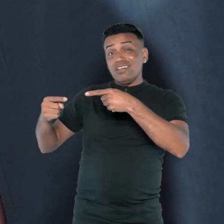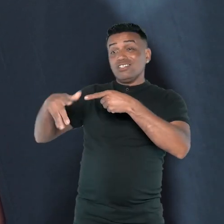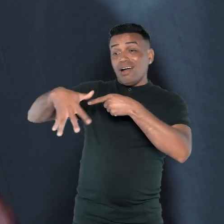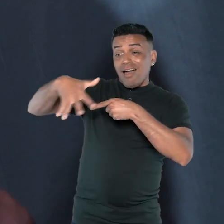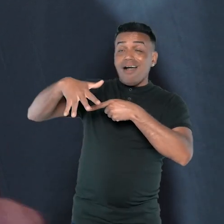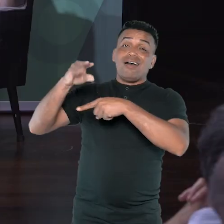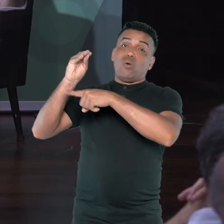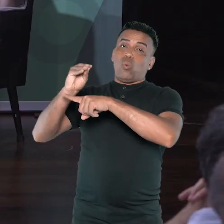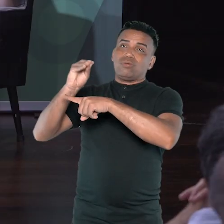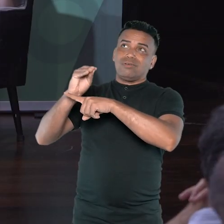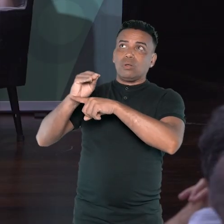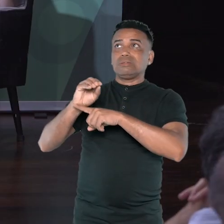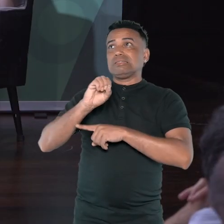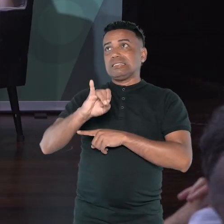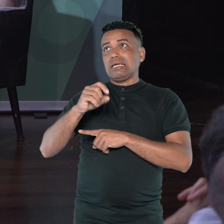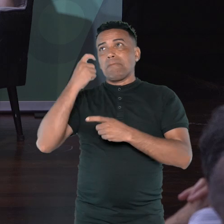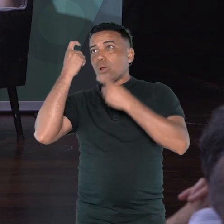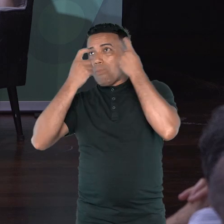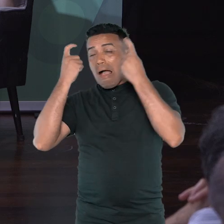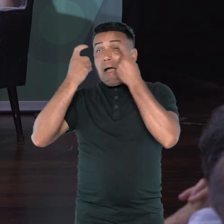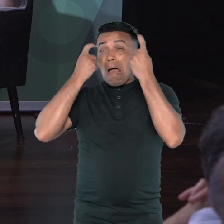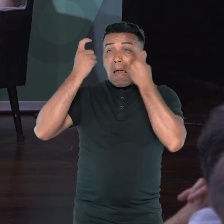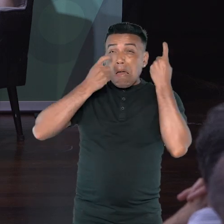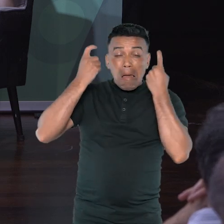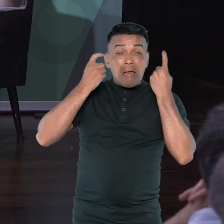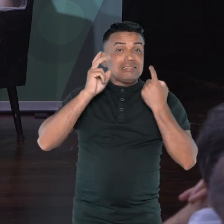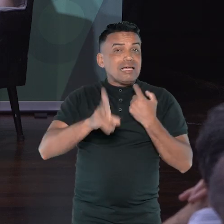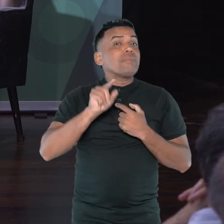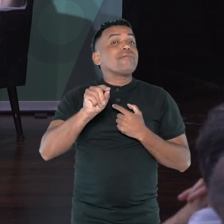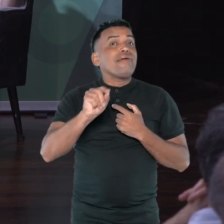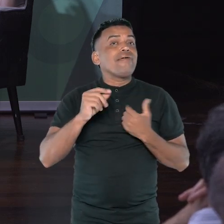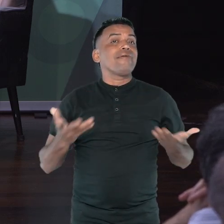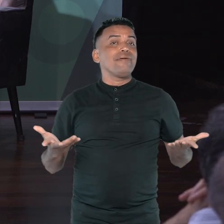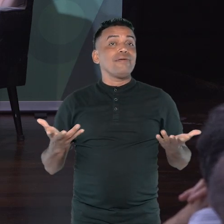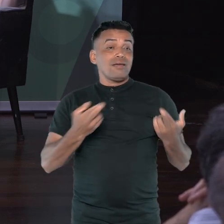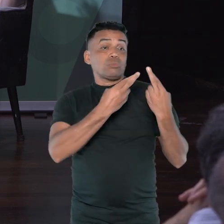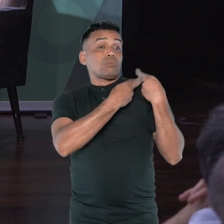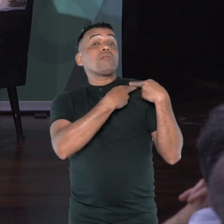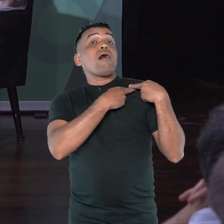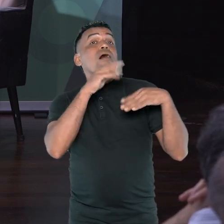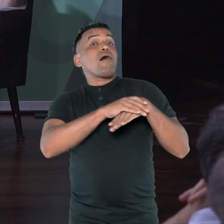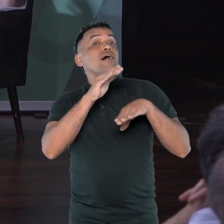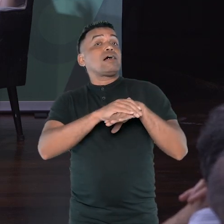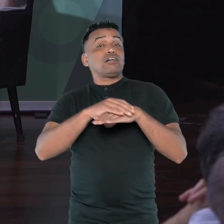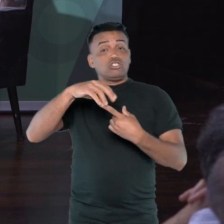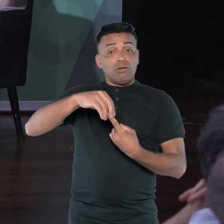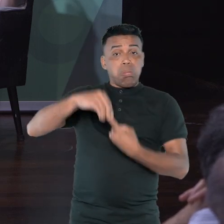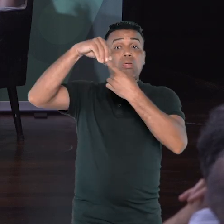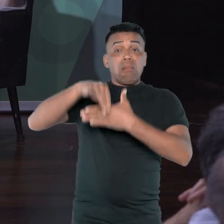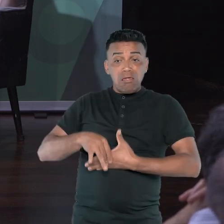se a gente não ficar tão preocupado, né, em determinar sempre quem é que tem que liderar, exercer,